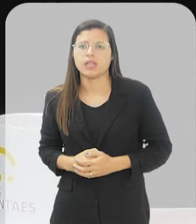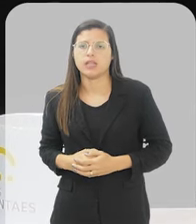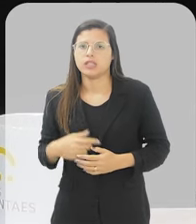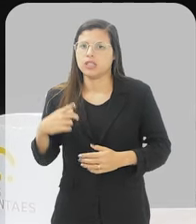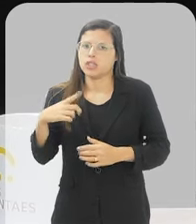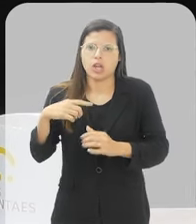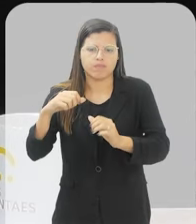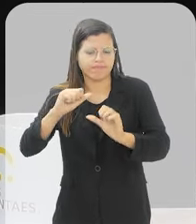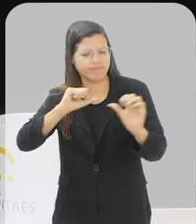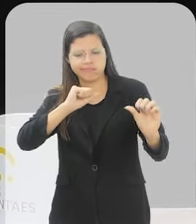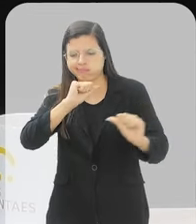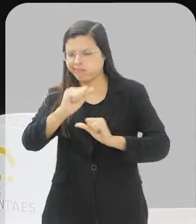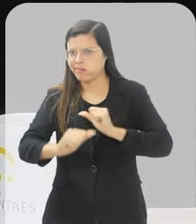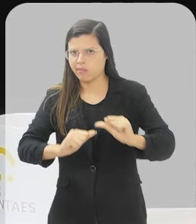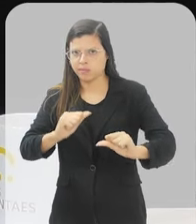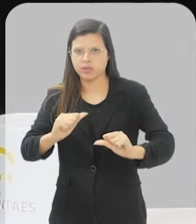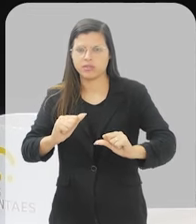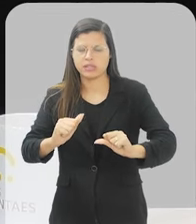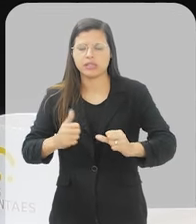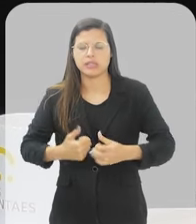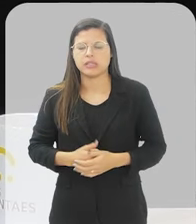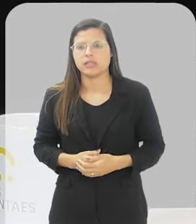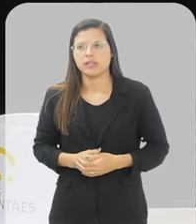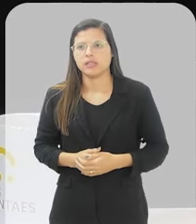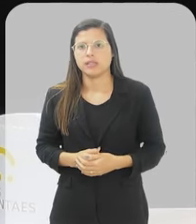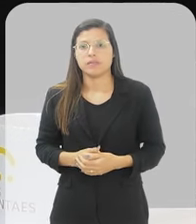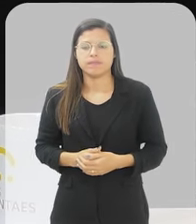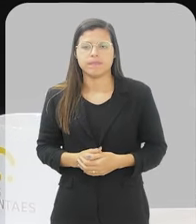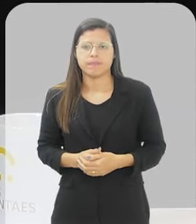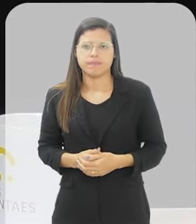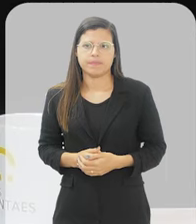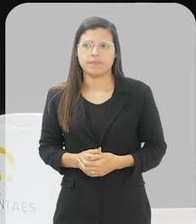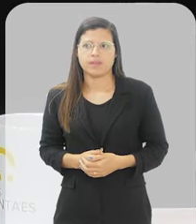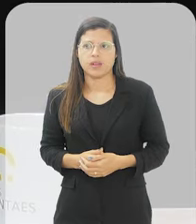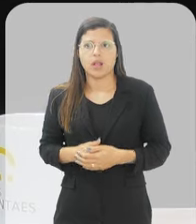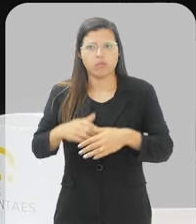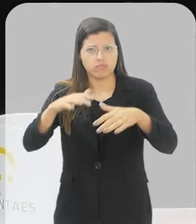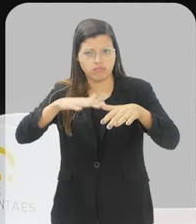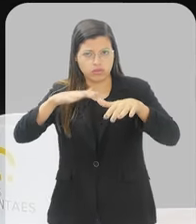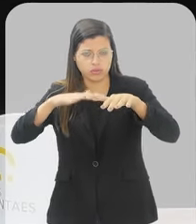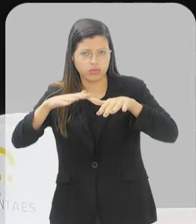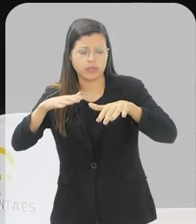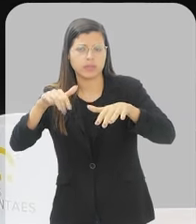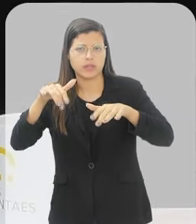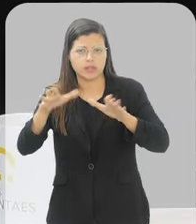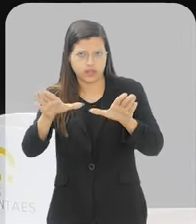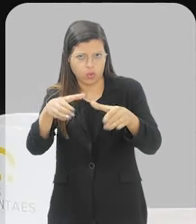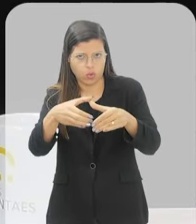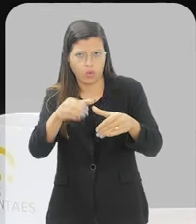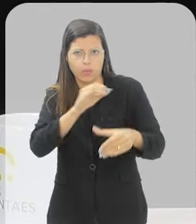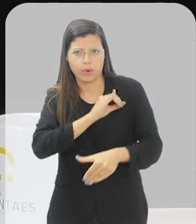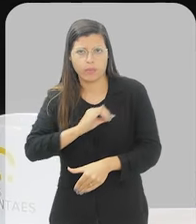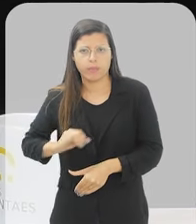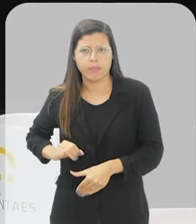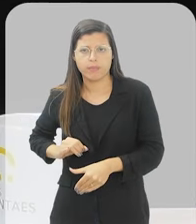passava para uma outra linhagem. Foi quando eu desfilando no Império Serrano,